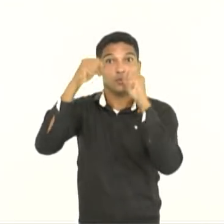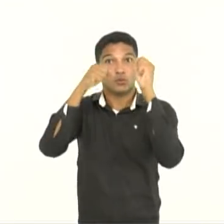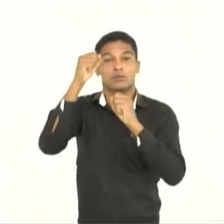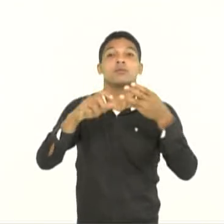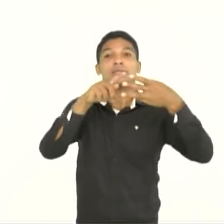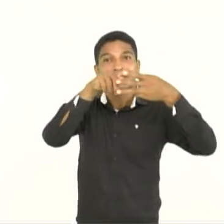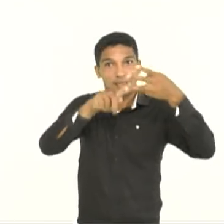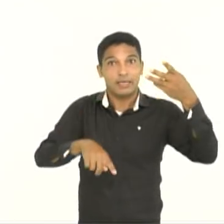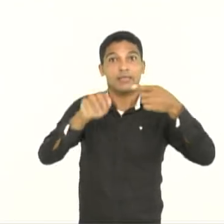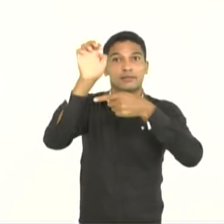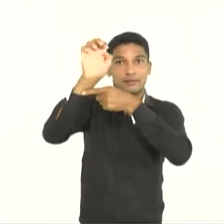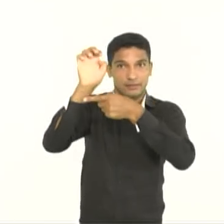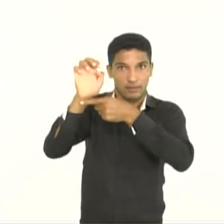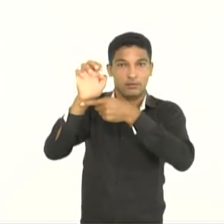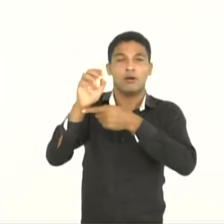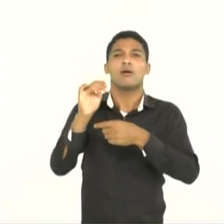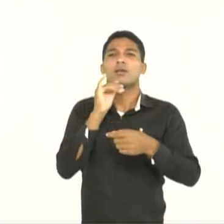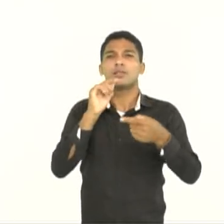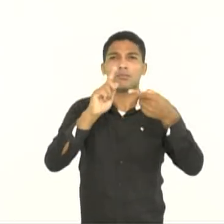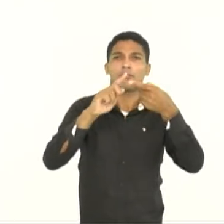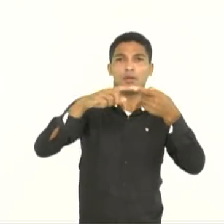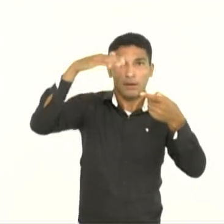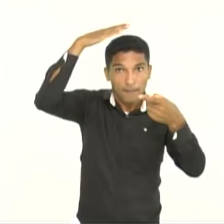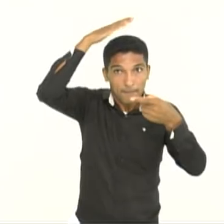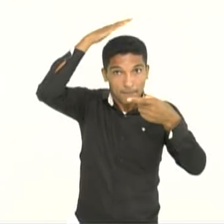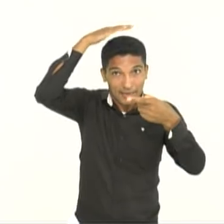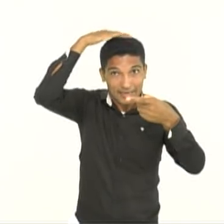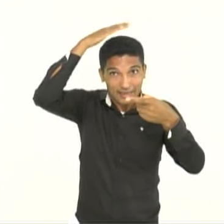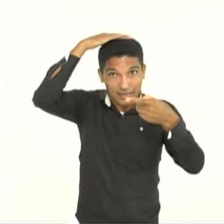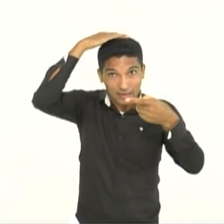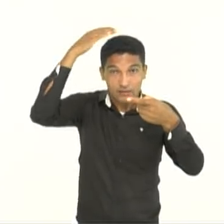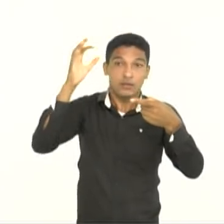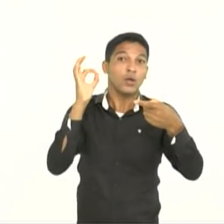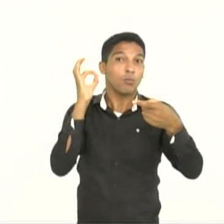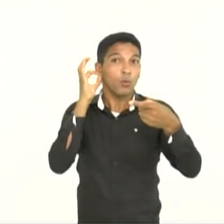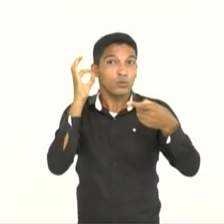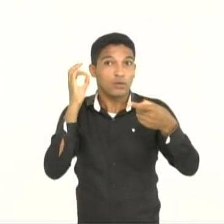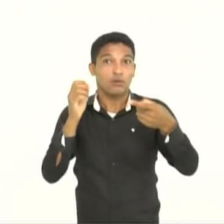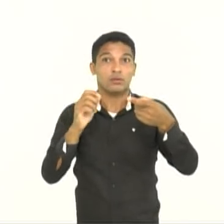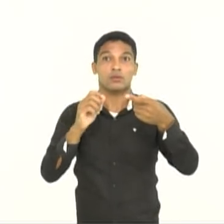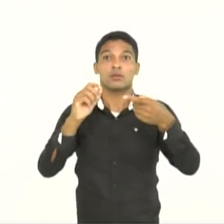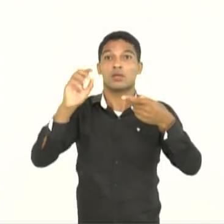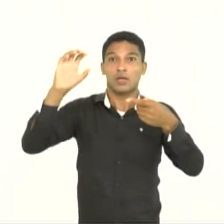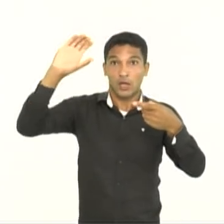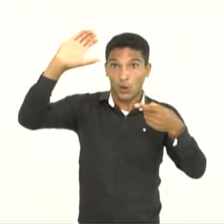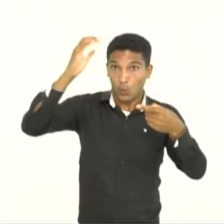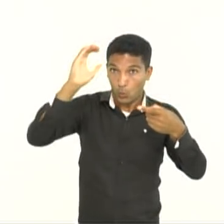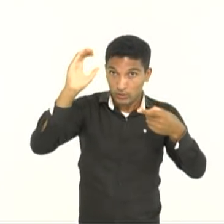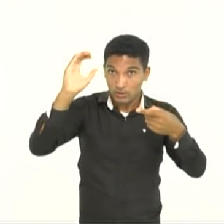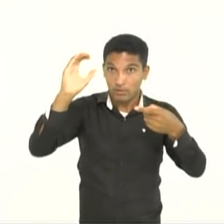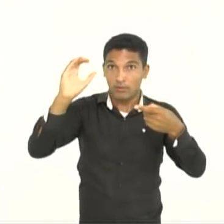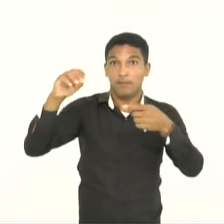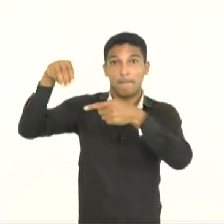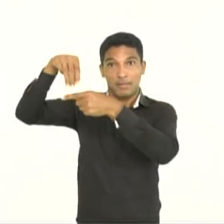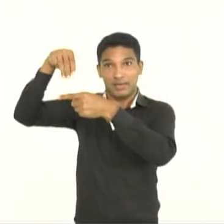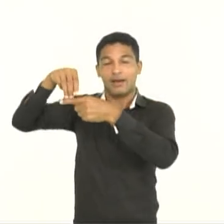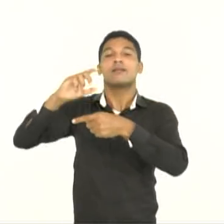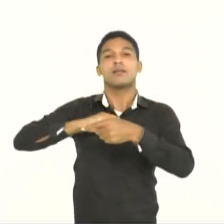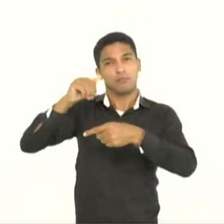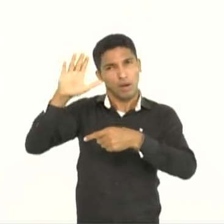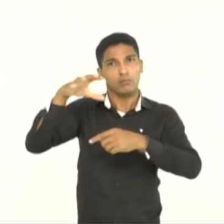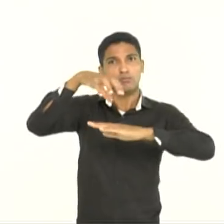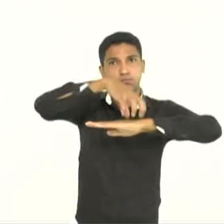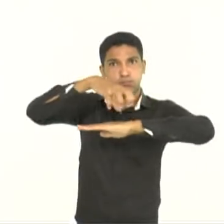Grande Curitiba, Londrina, Ponta Grossa e Maringá são as áreas de maior concentração industrial. Em Santa Catarina,